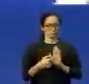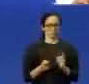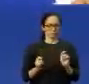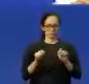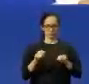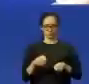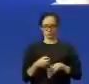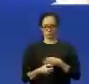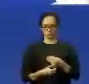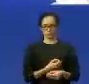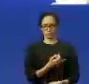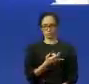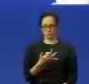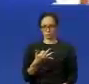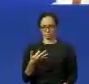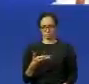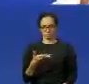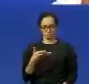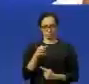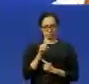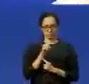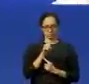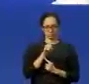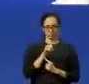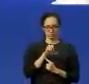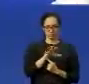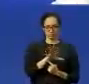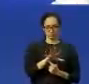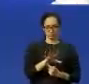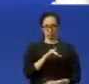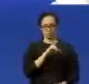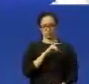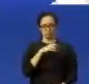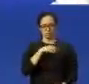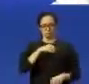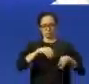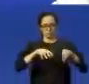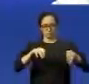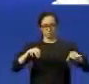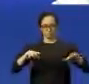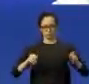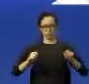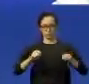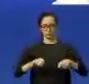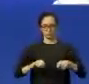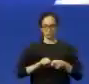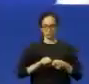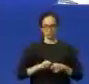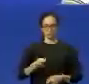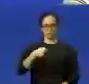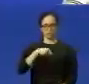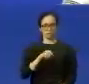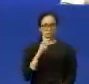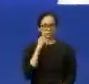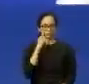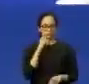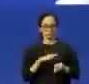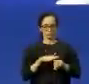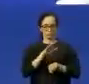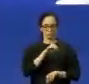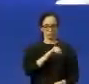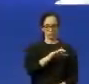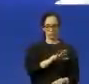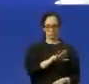a intensidade luminosa emitida por uma série de tipos de lâmpada e nós queremos a que mais ilumina